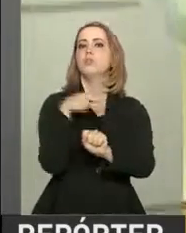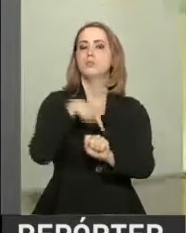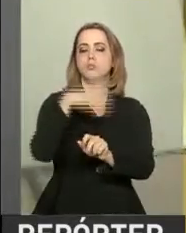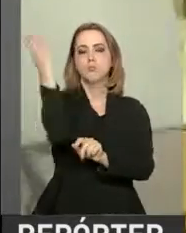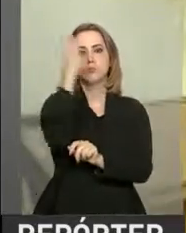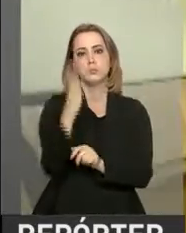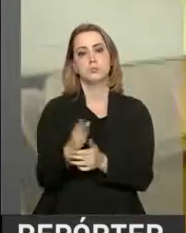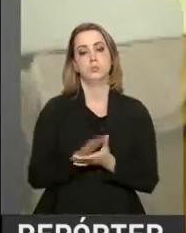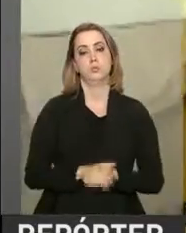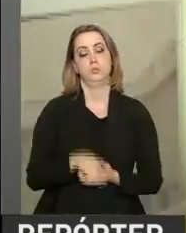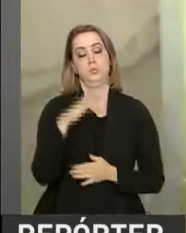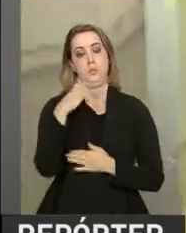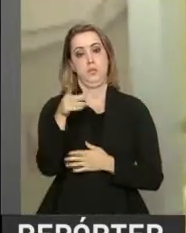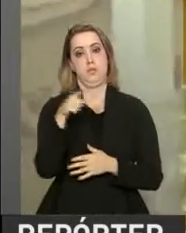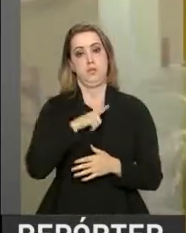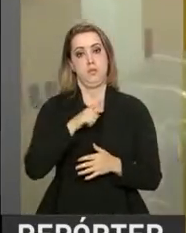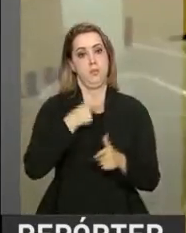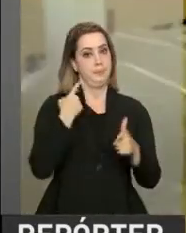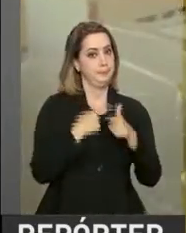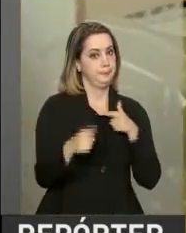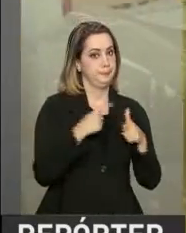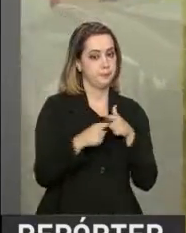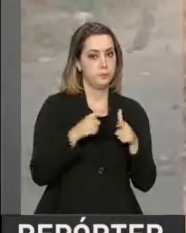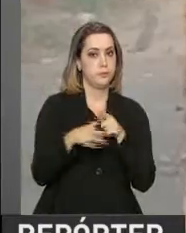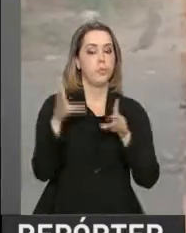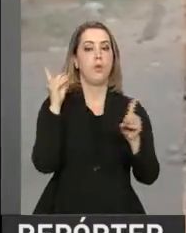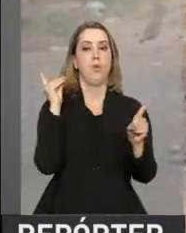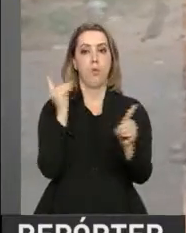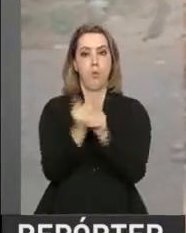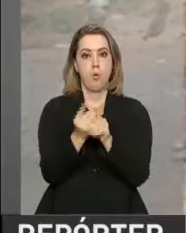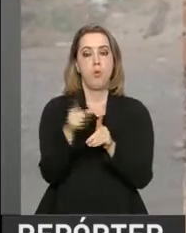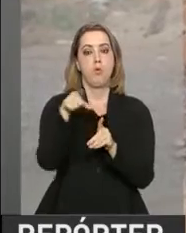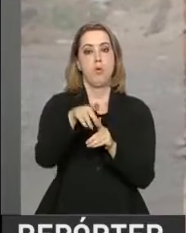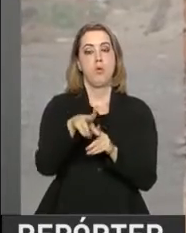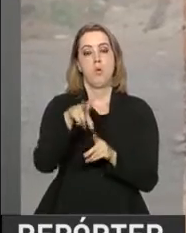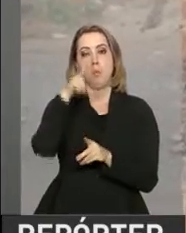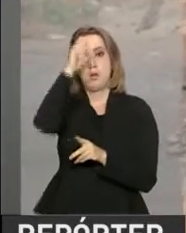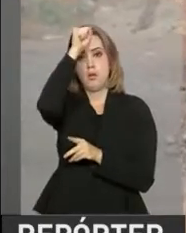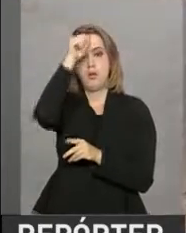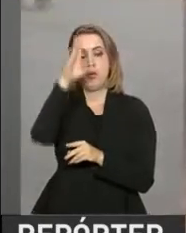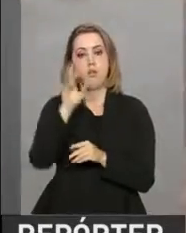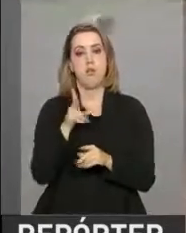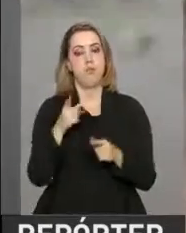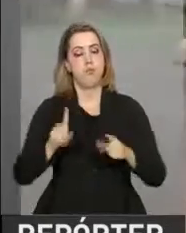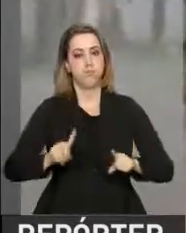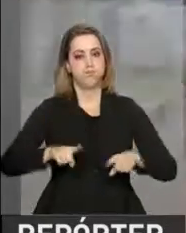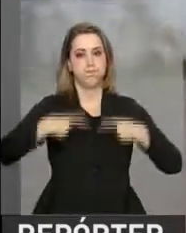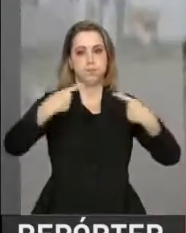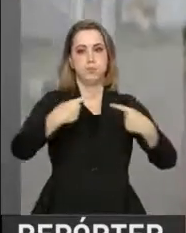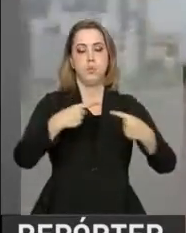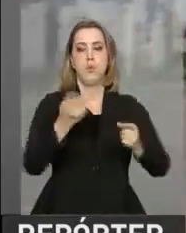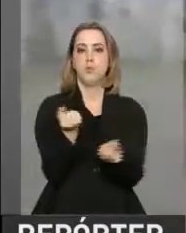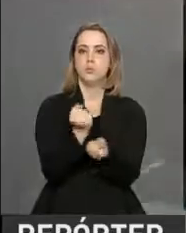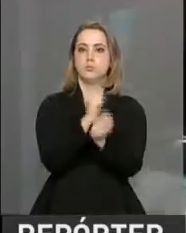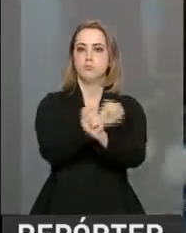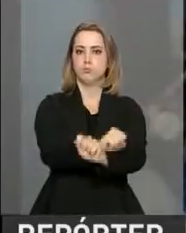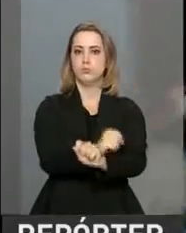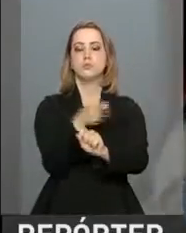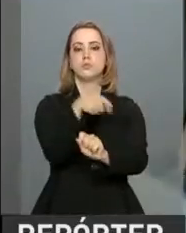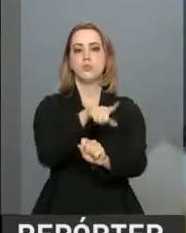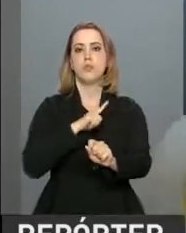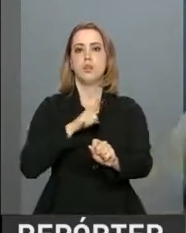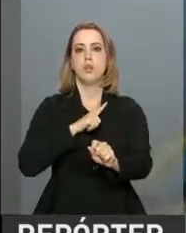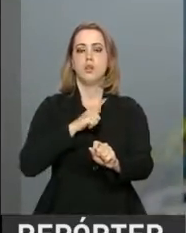do país. Entre as irregularidades encontradas pela Força-Tarefa de Combate ao Trabalho Análogo à Escravidão,